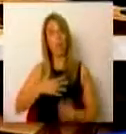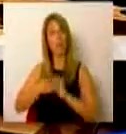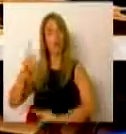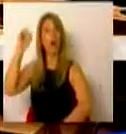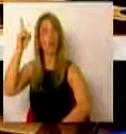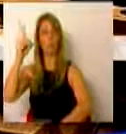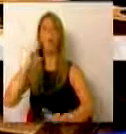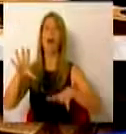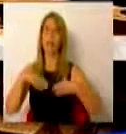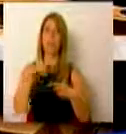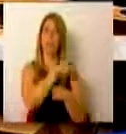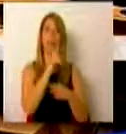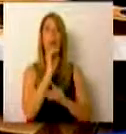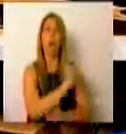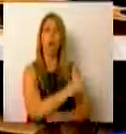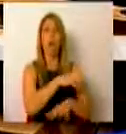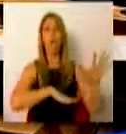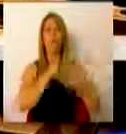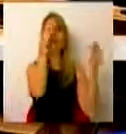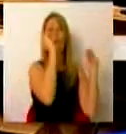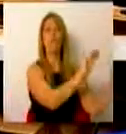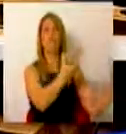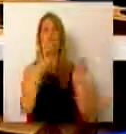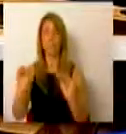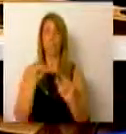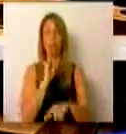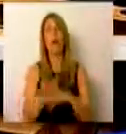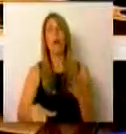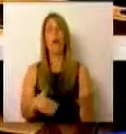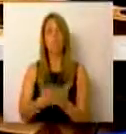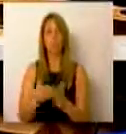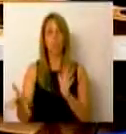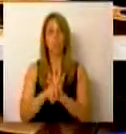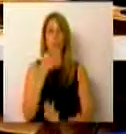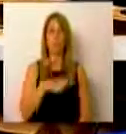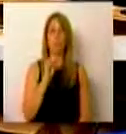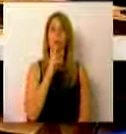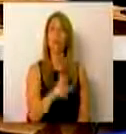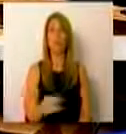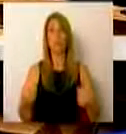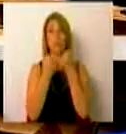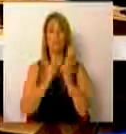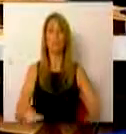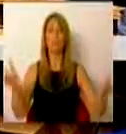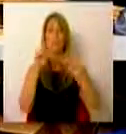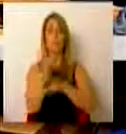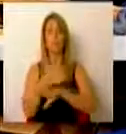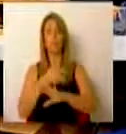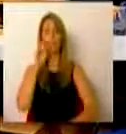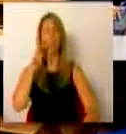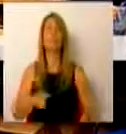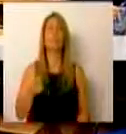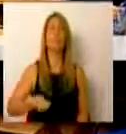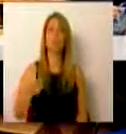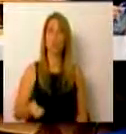É só o tempo. Para terminar, Sr. Presidente, esta proposta de lei, no entender do Partido Socialista, responde aos novos desafios do setor segurador,